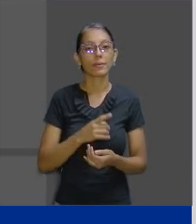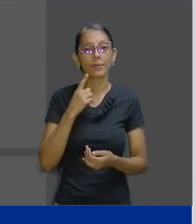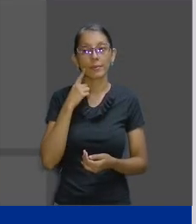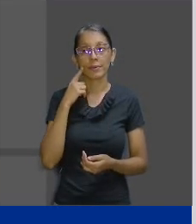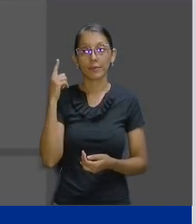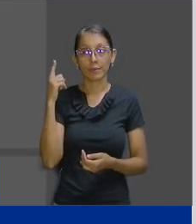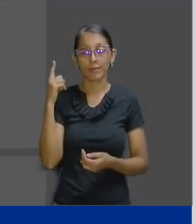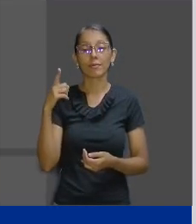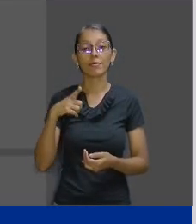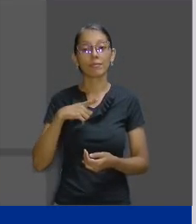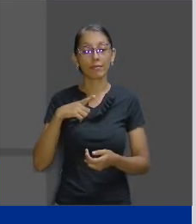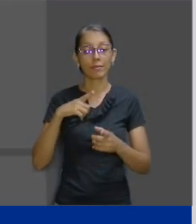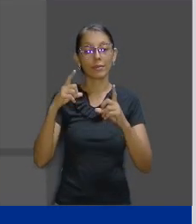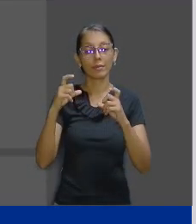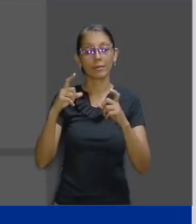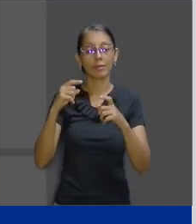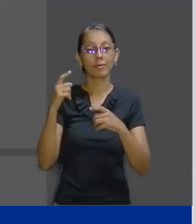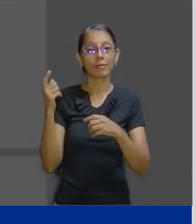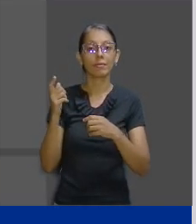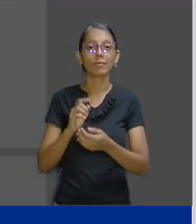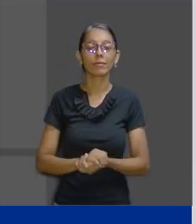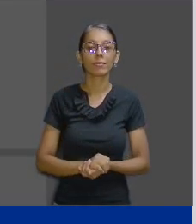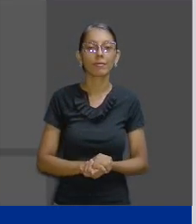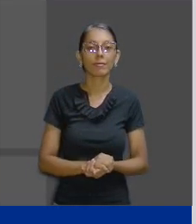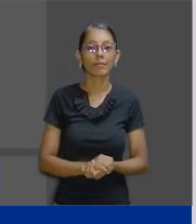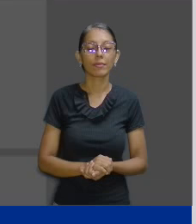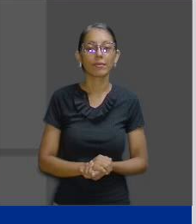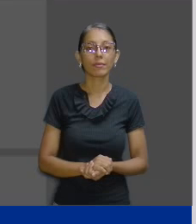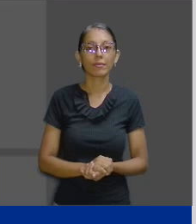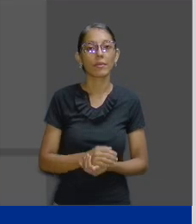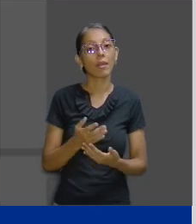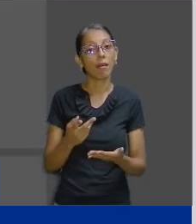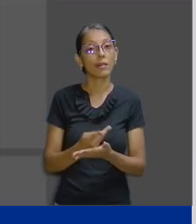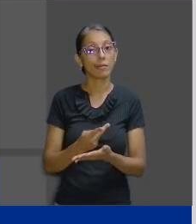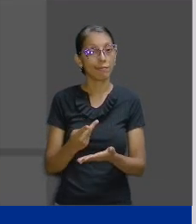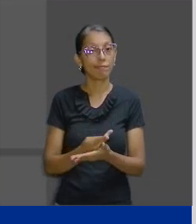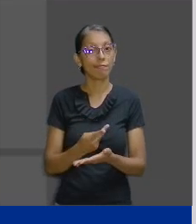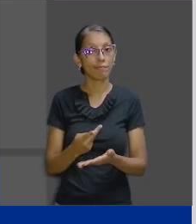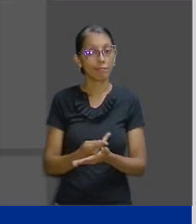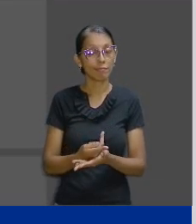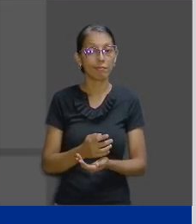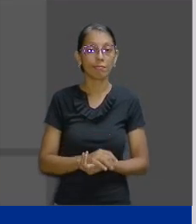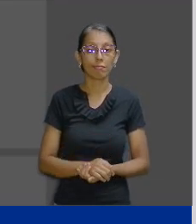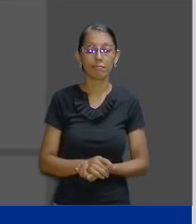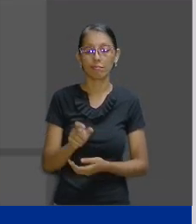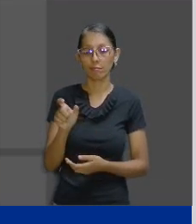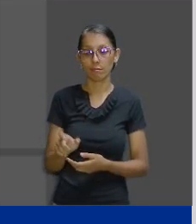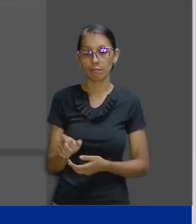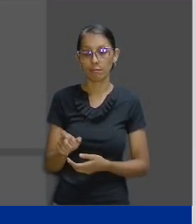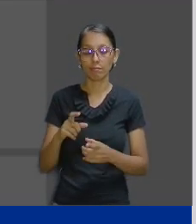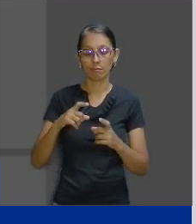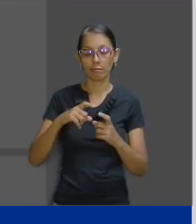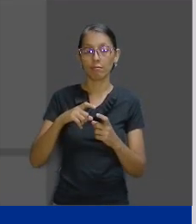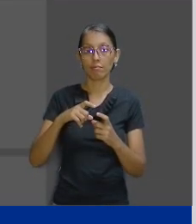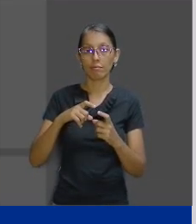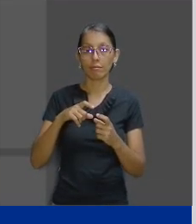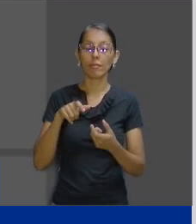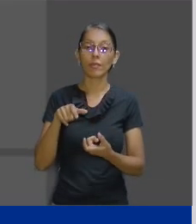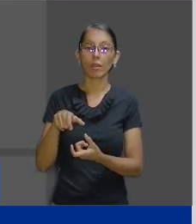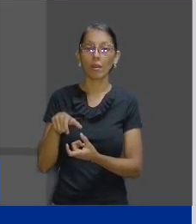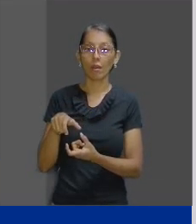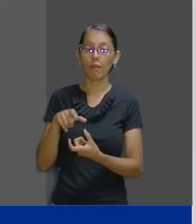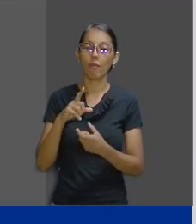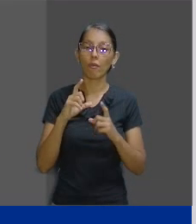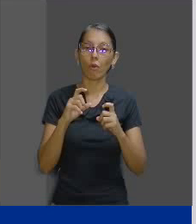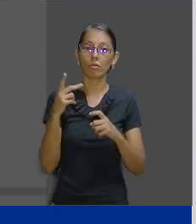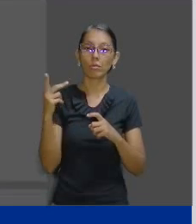foto do transporte ilegal de eleitores, que é o eleitor segurando a foto com o santinho do candidato enquanto